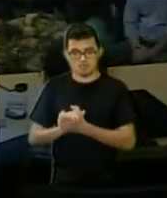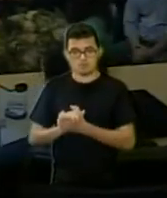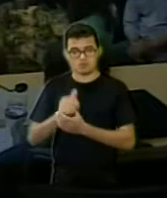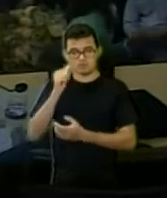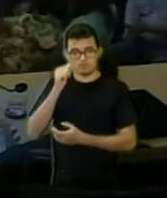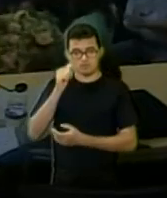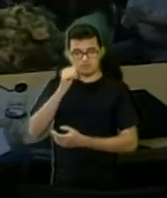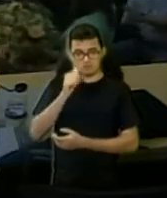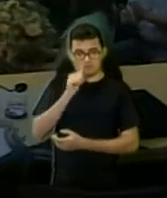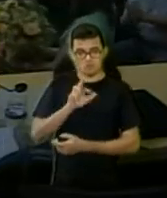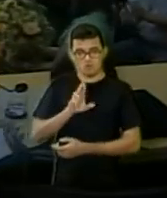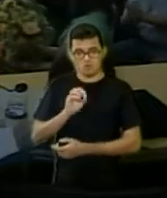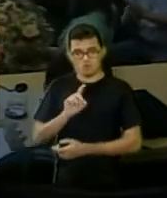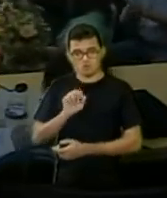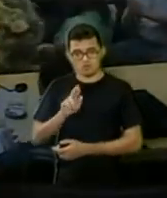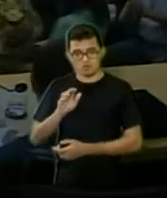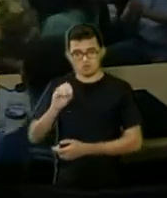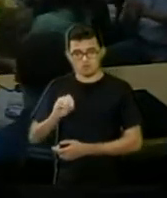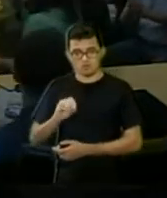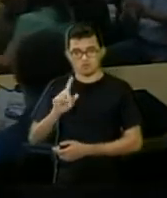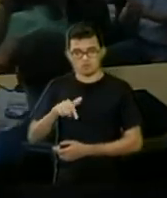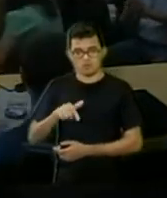Marilene.